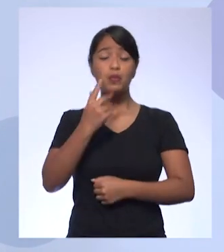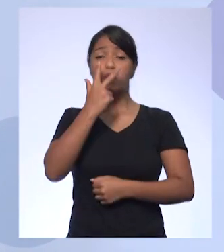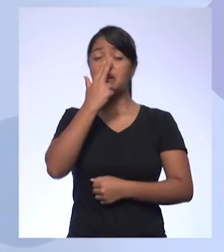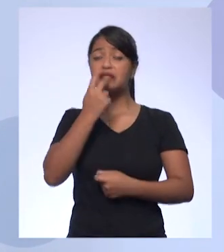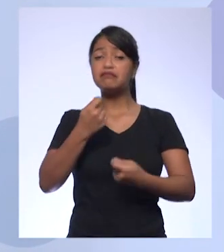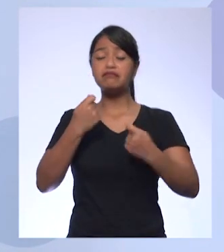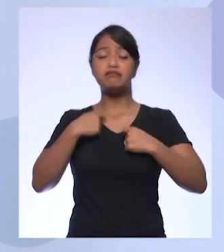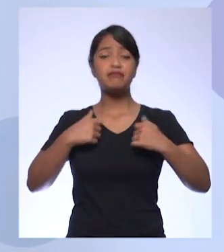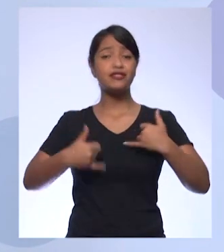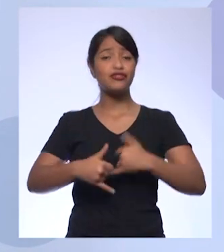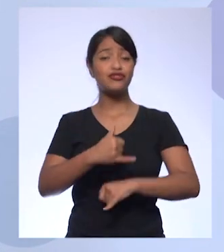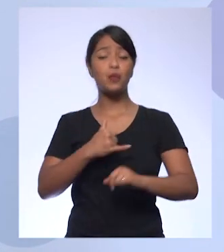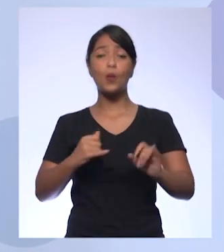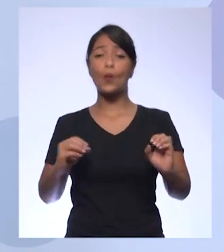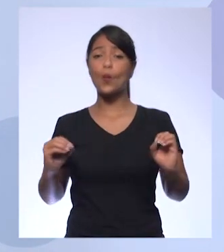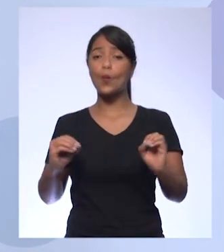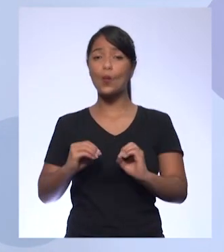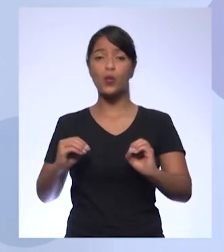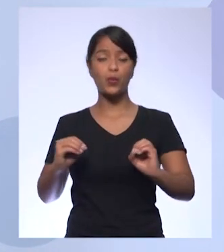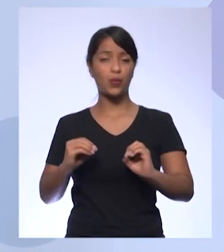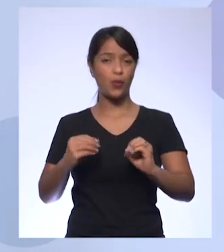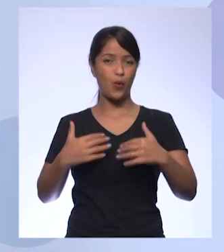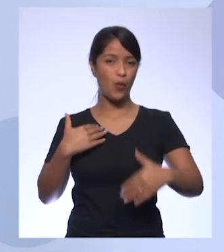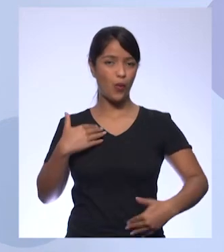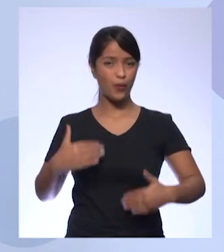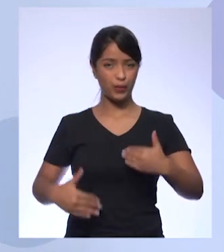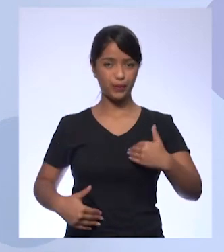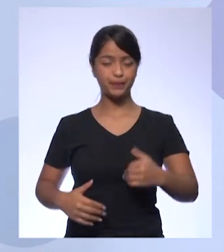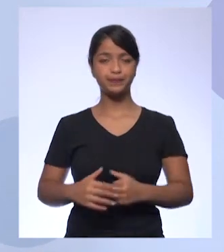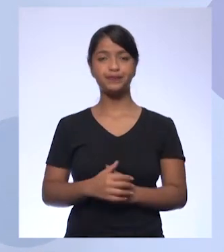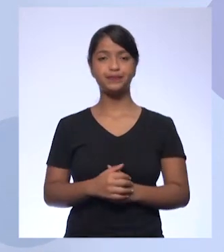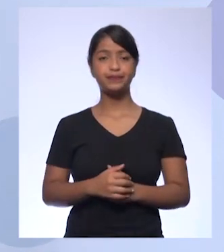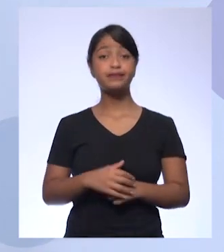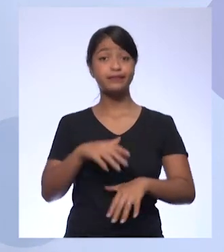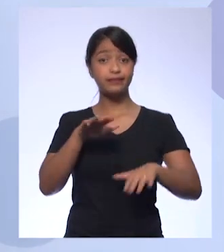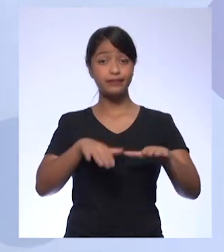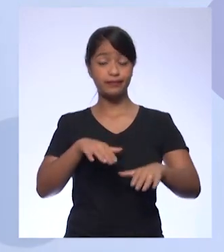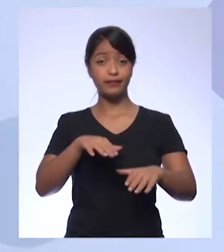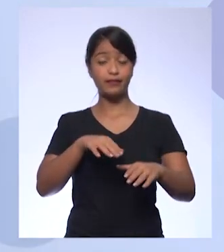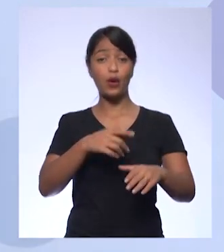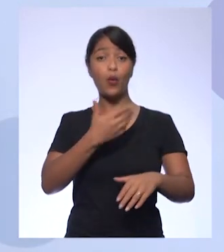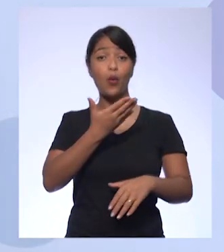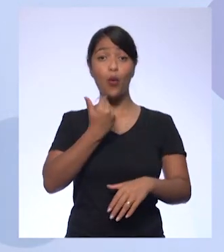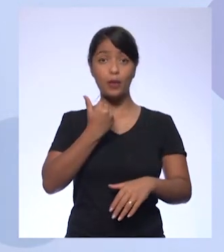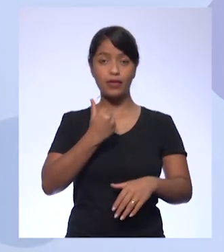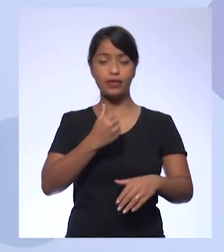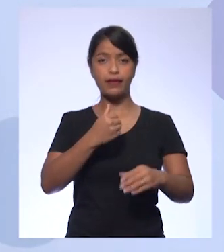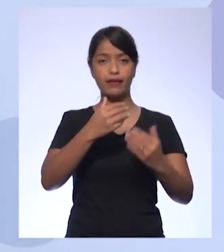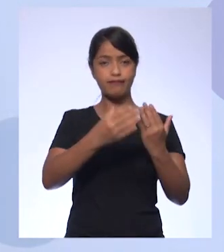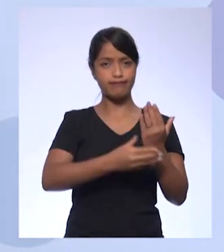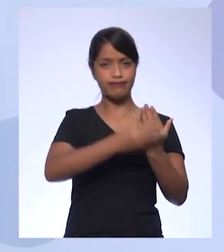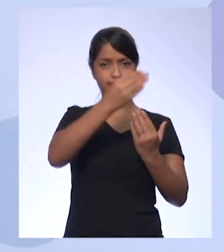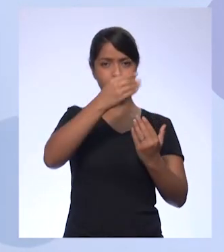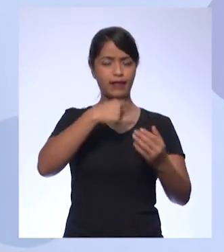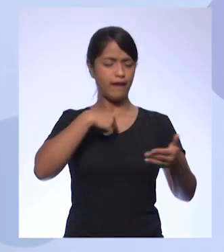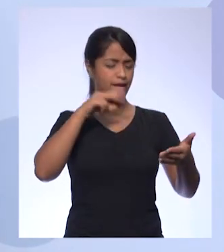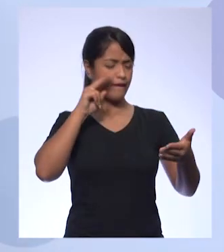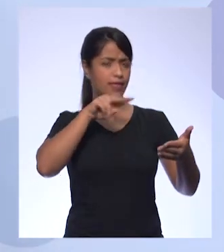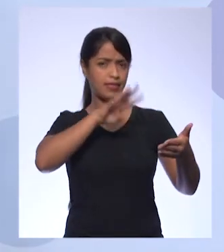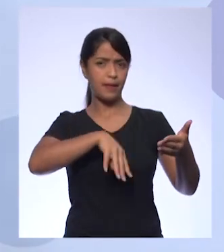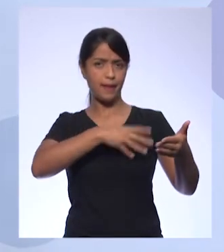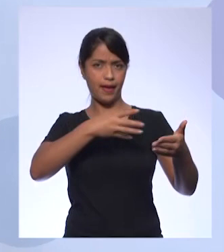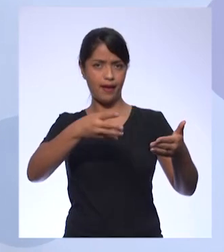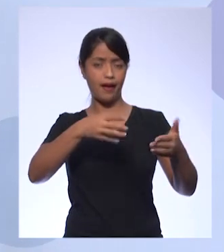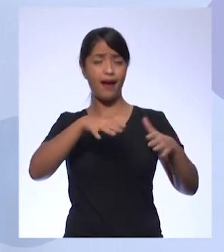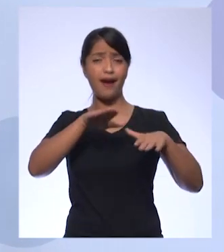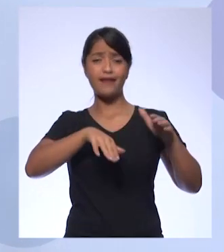nosso corpo. Geralmente, quando a gente encontra essa tabela nutricional, aí é legal que você saiba que muitas vezes tem